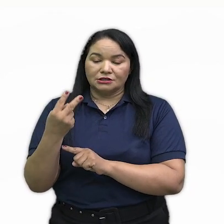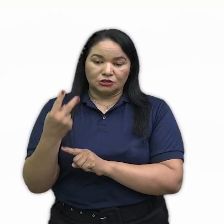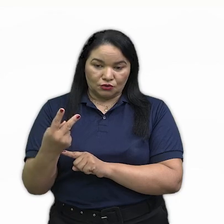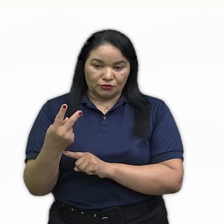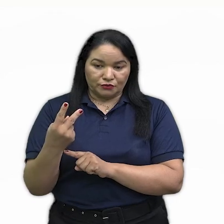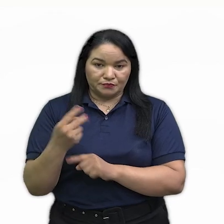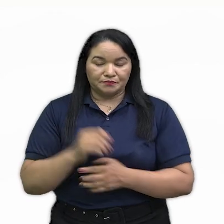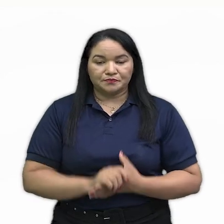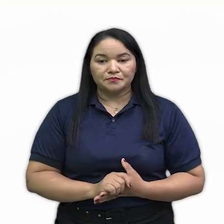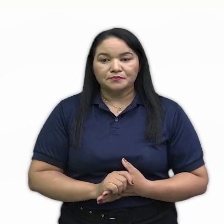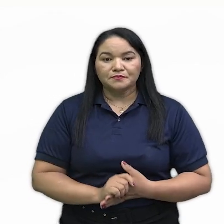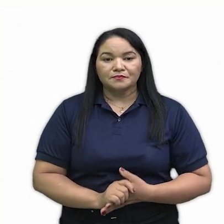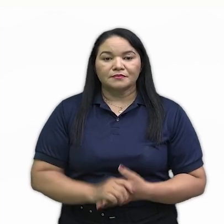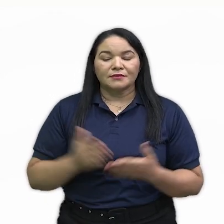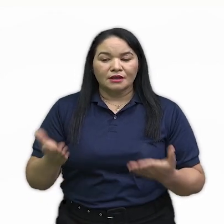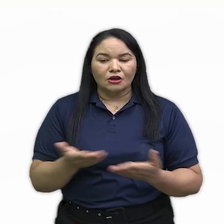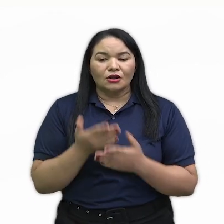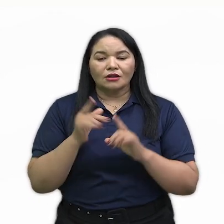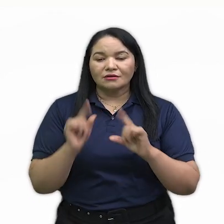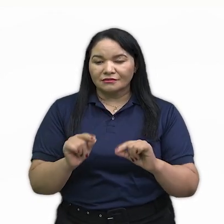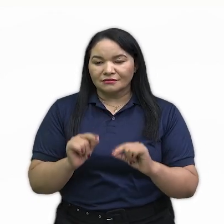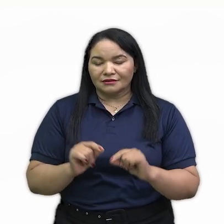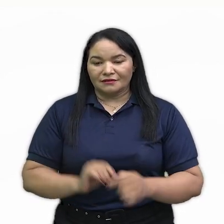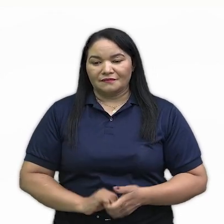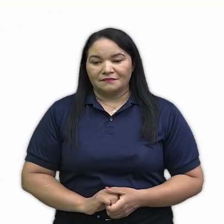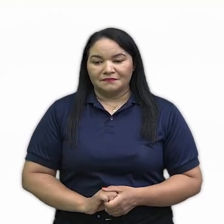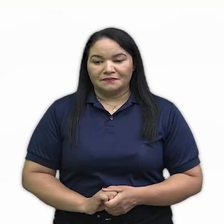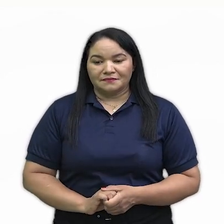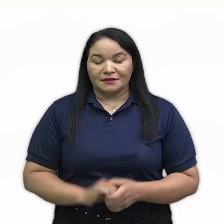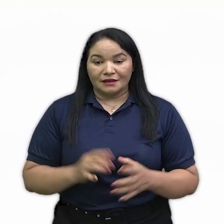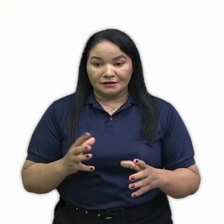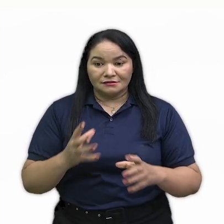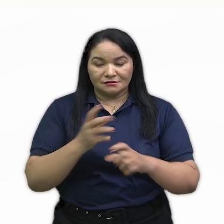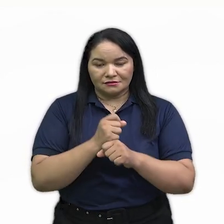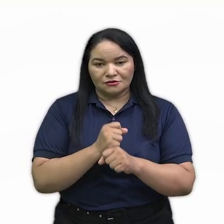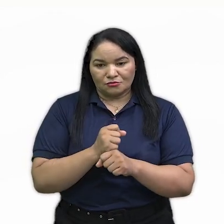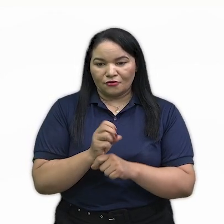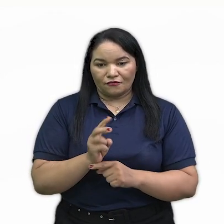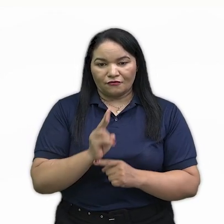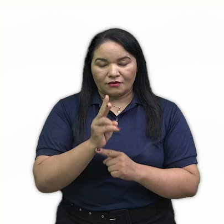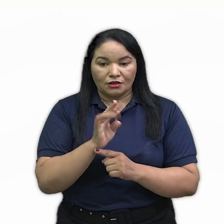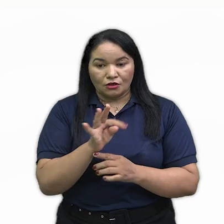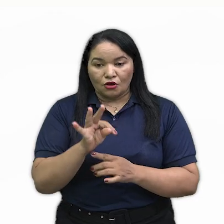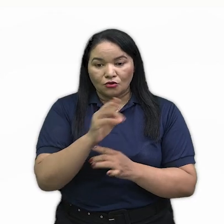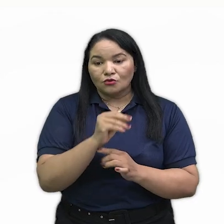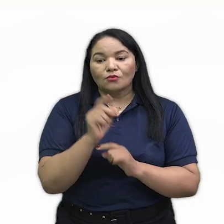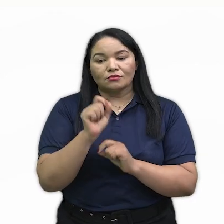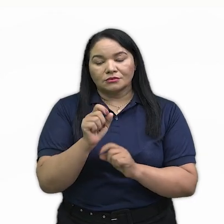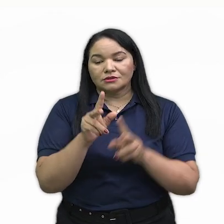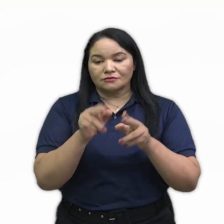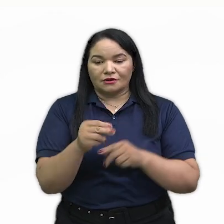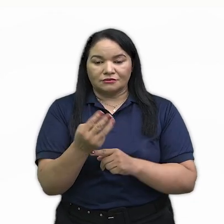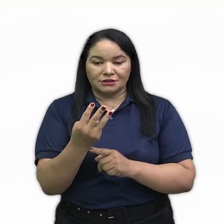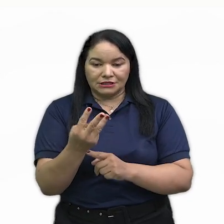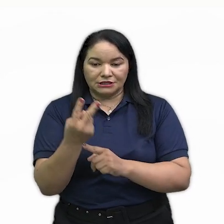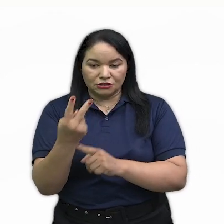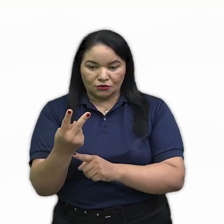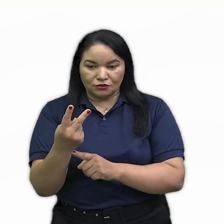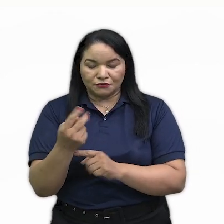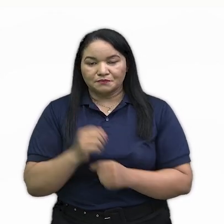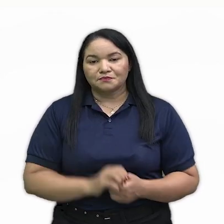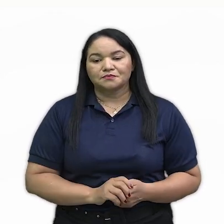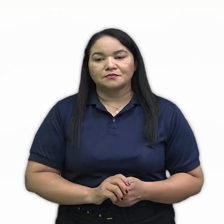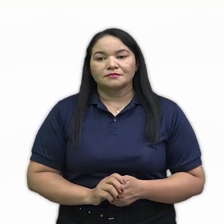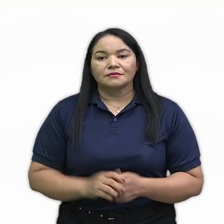é 32. Então quer dizer que a soma desses 4 valores é 32.